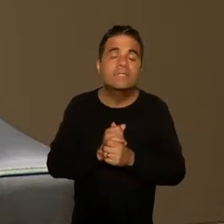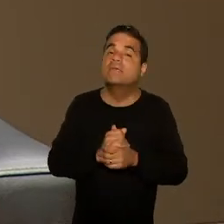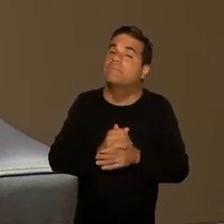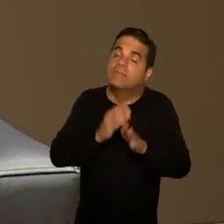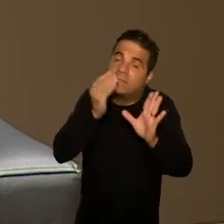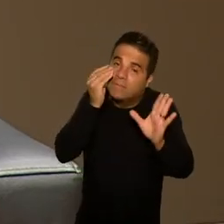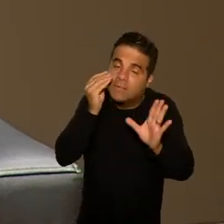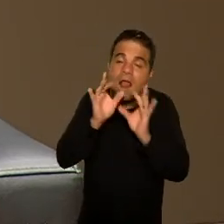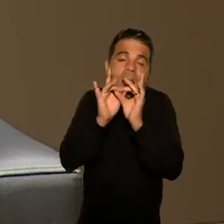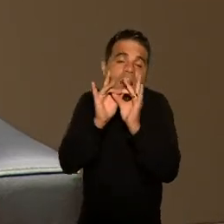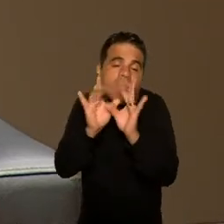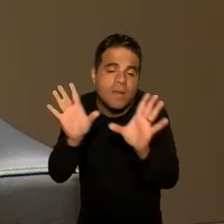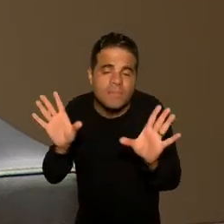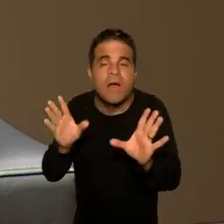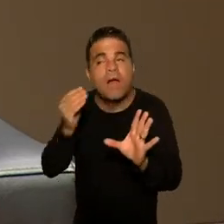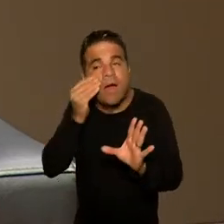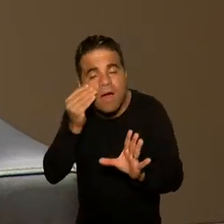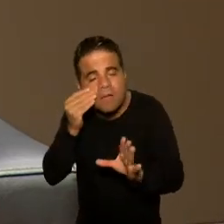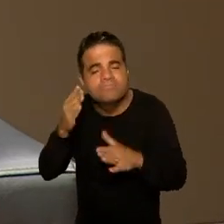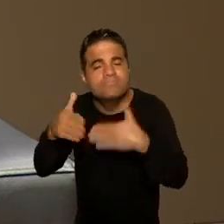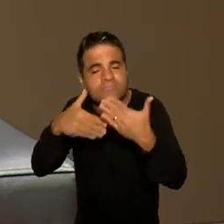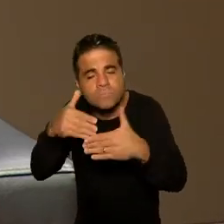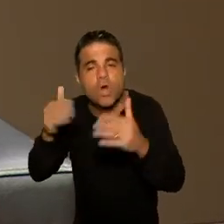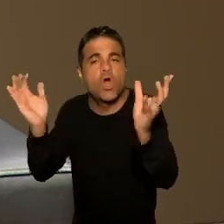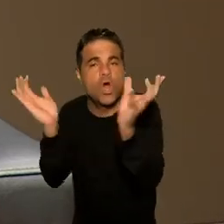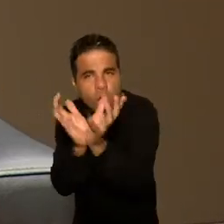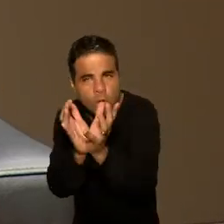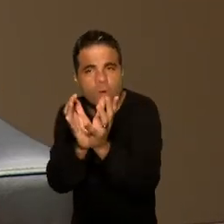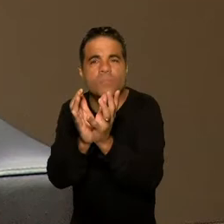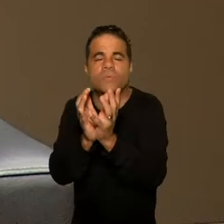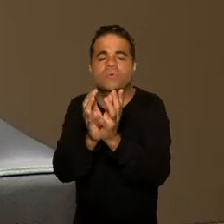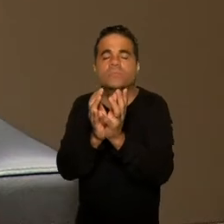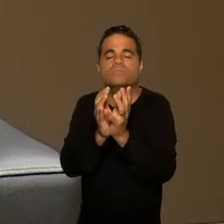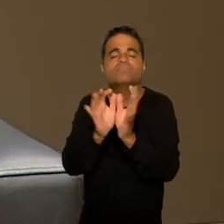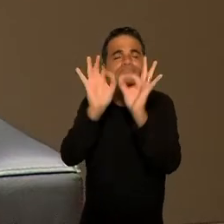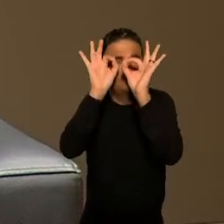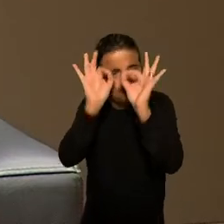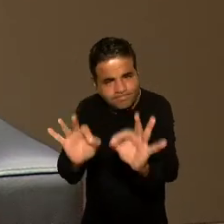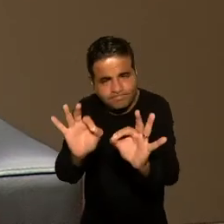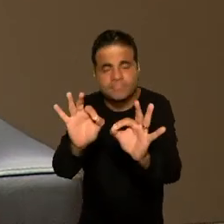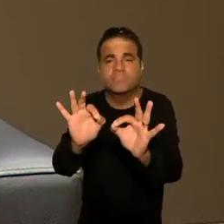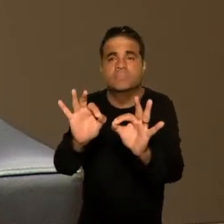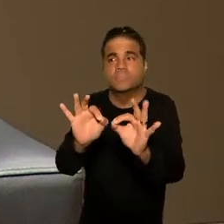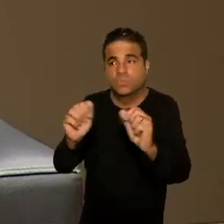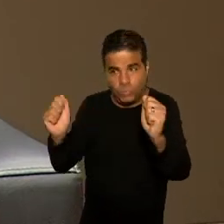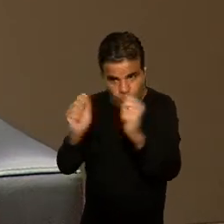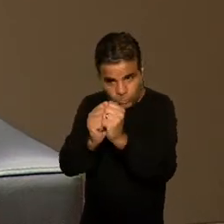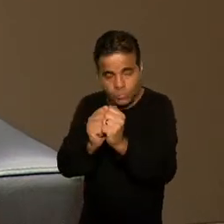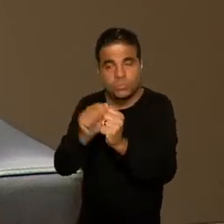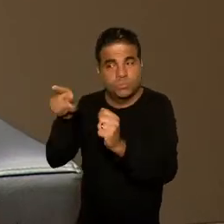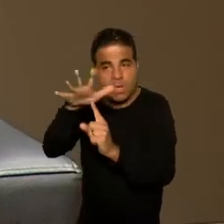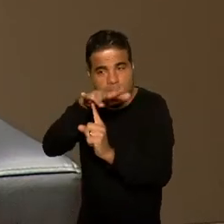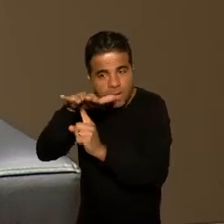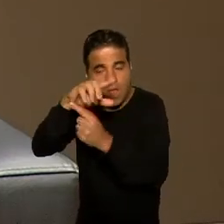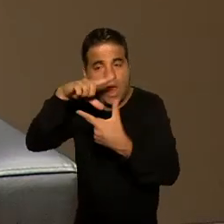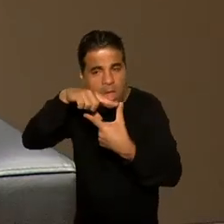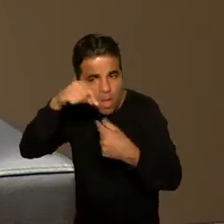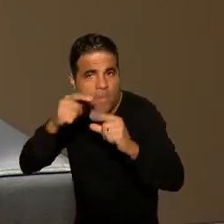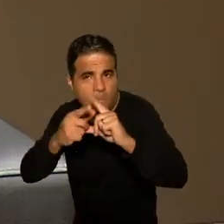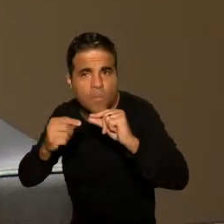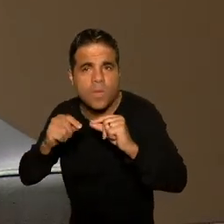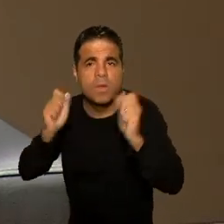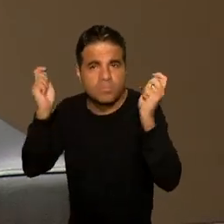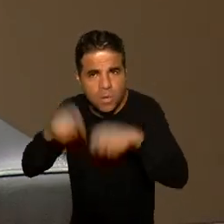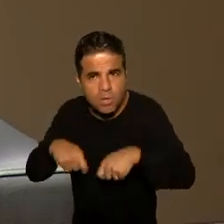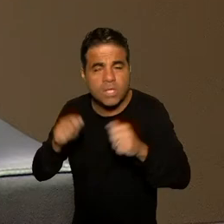é que ele teria essa liberdade de quando de repente o grupo de fato que está no parque Ibirapuera ele poder estar